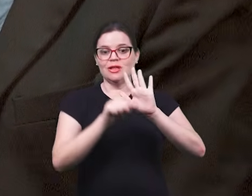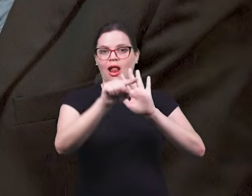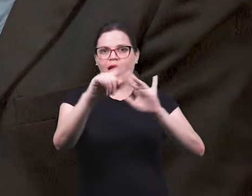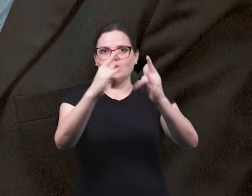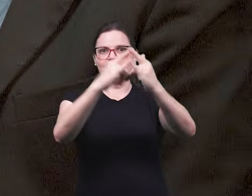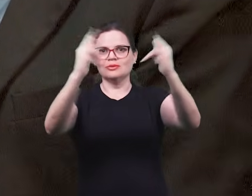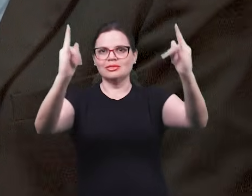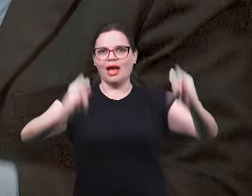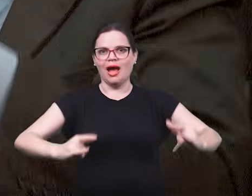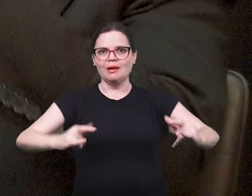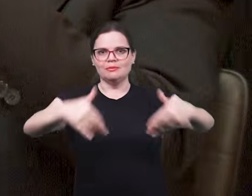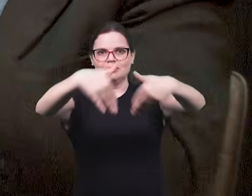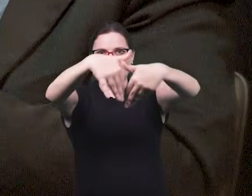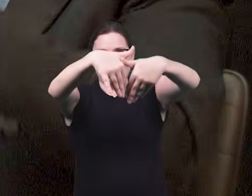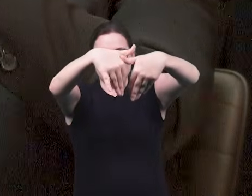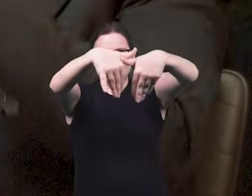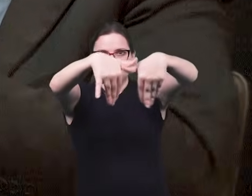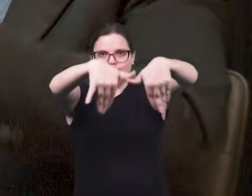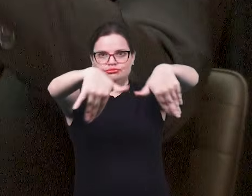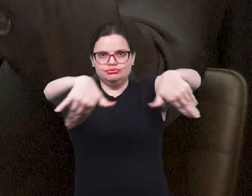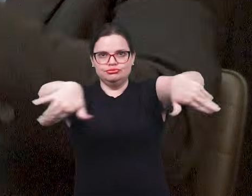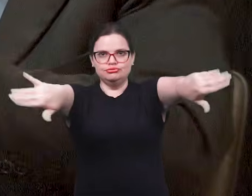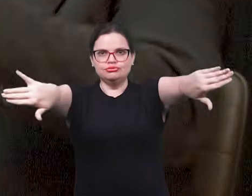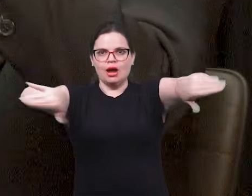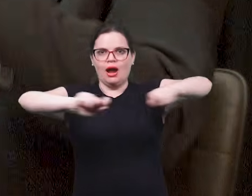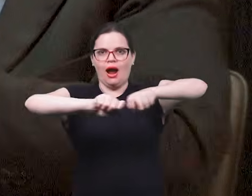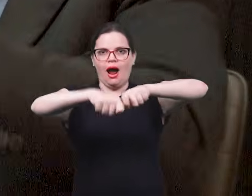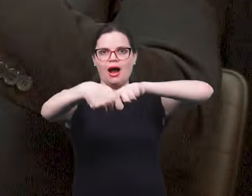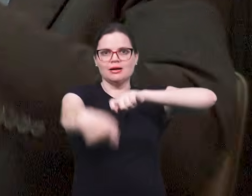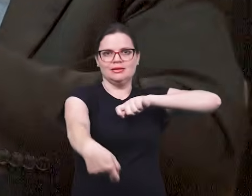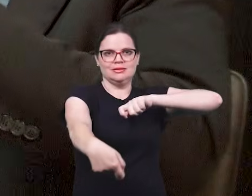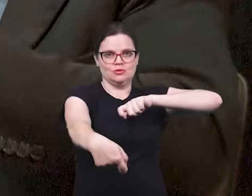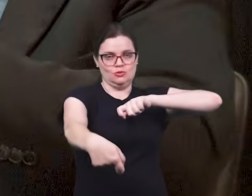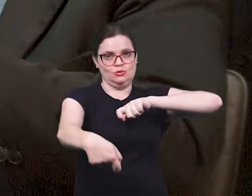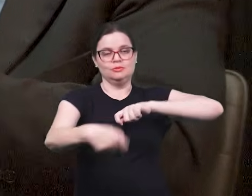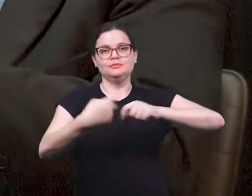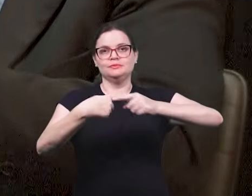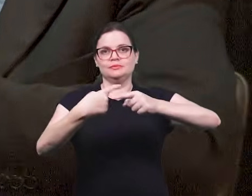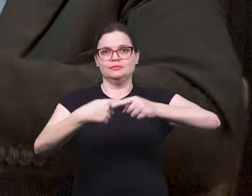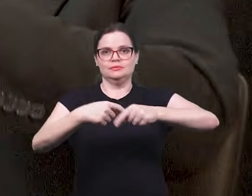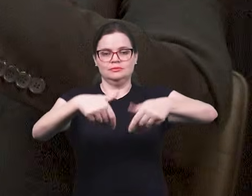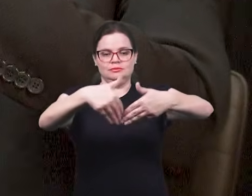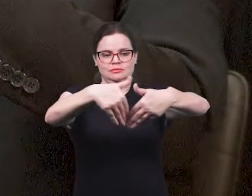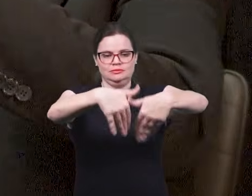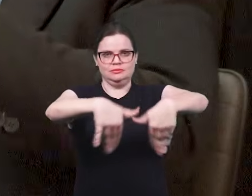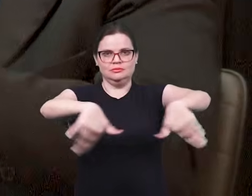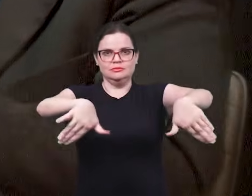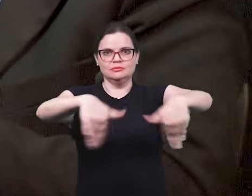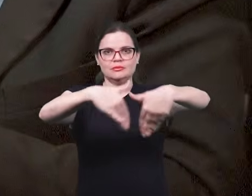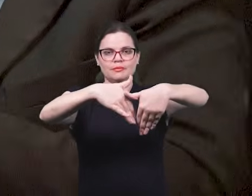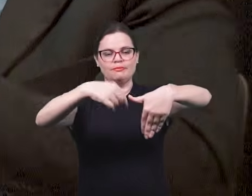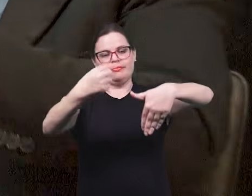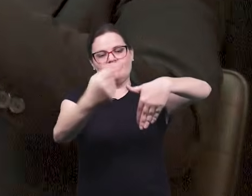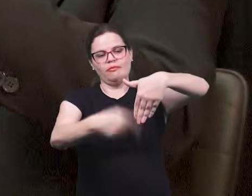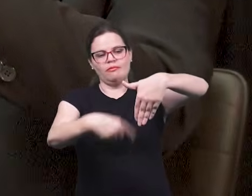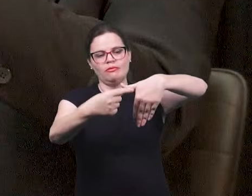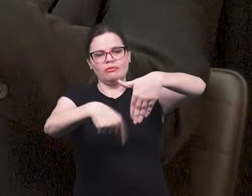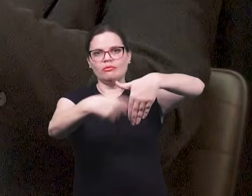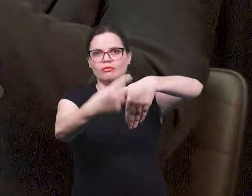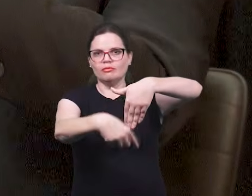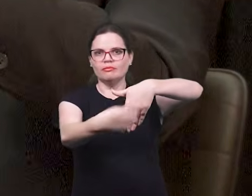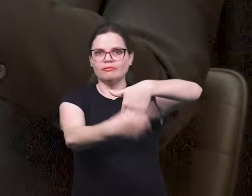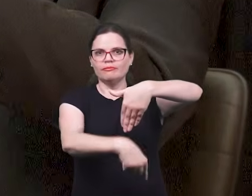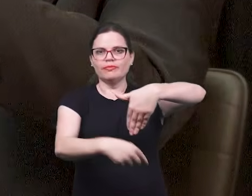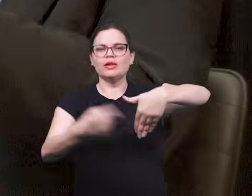sacrifício de Jesus, cada cortina, né, cada cortina desse véu apontando ali para Jesus,